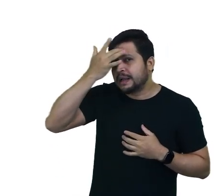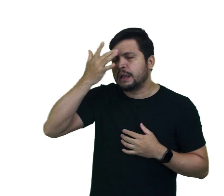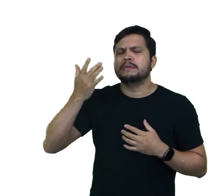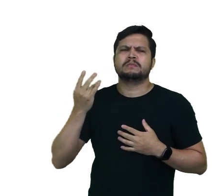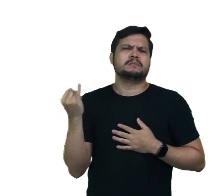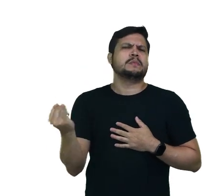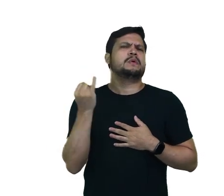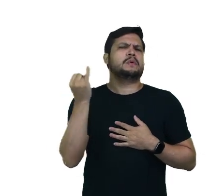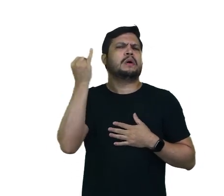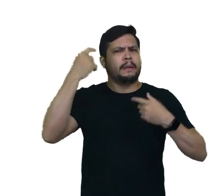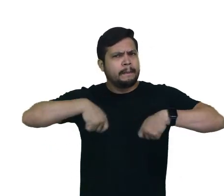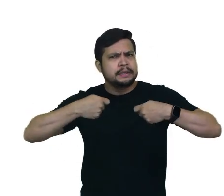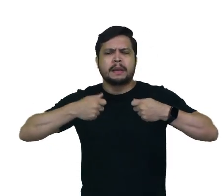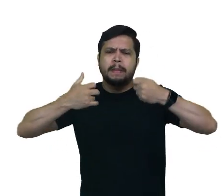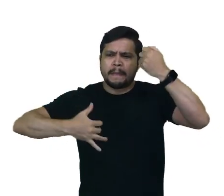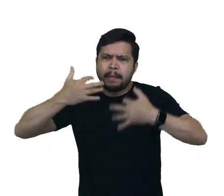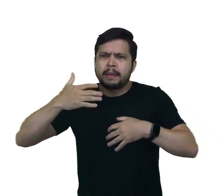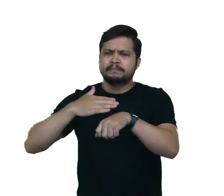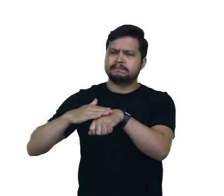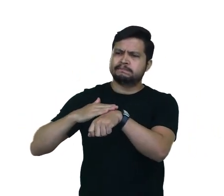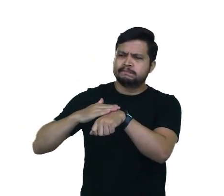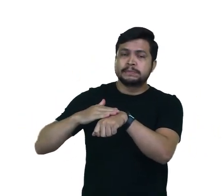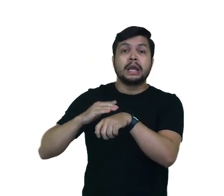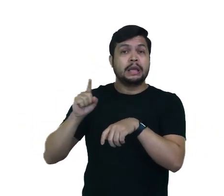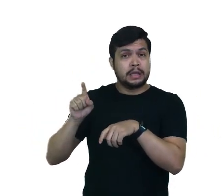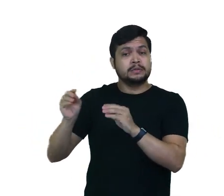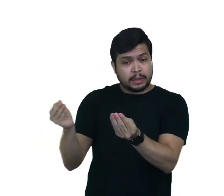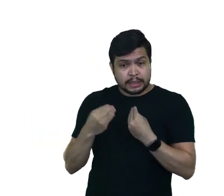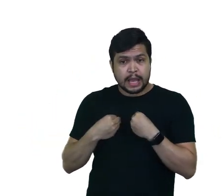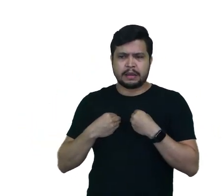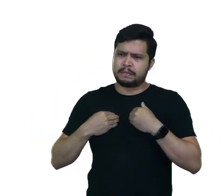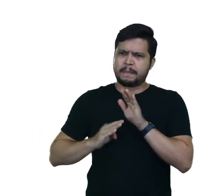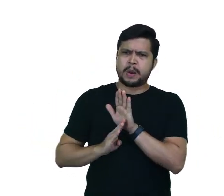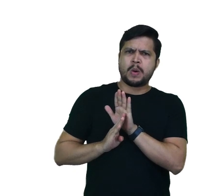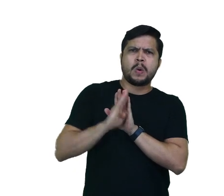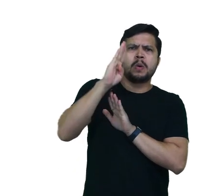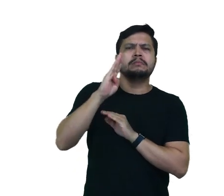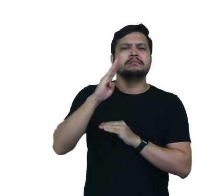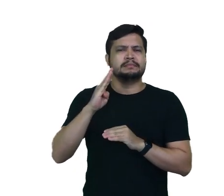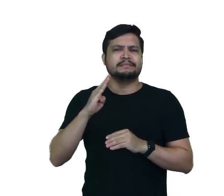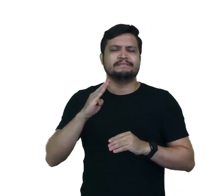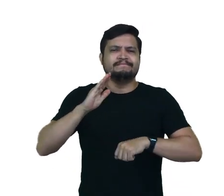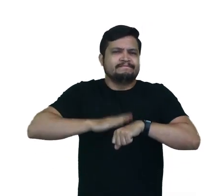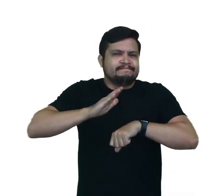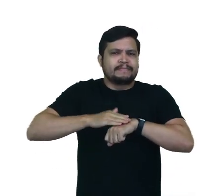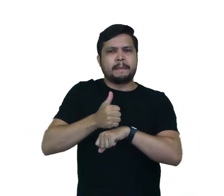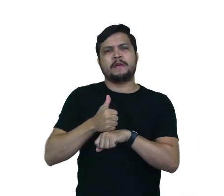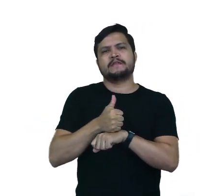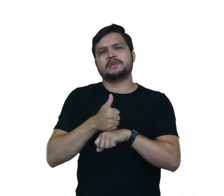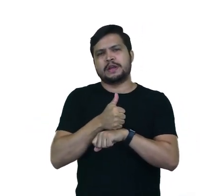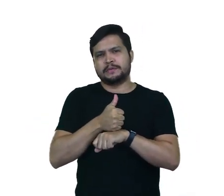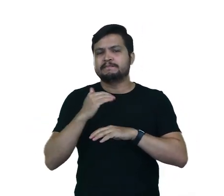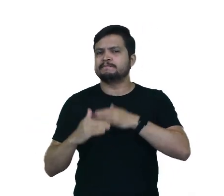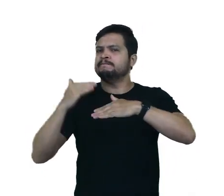nós e os desafios que podem impulsionar o nosso crescimento pessoal. a gente buscar também